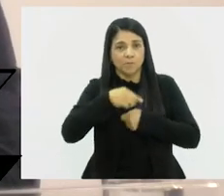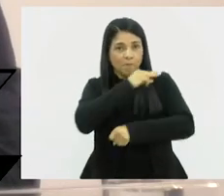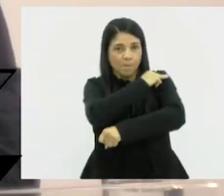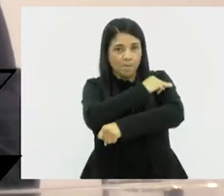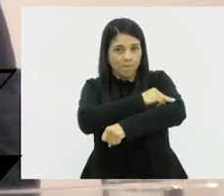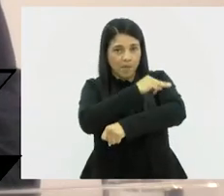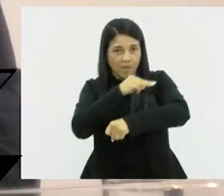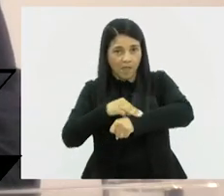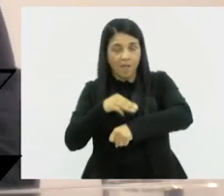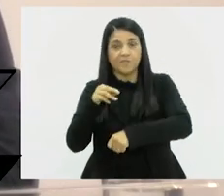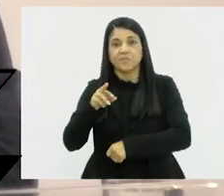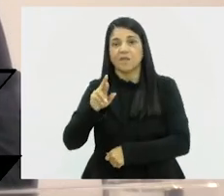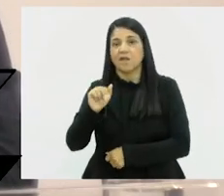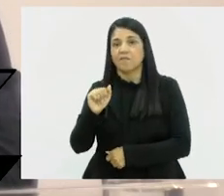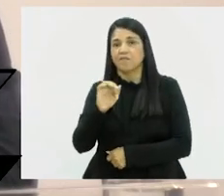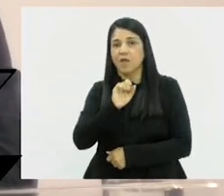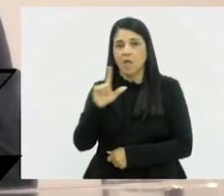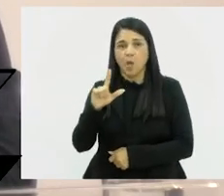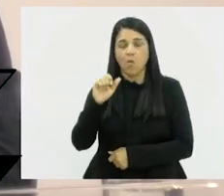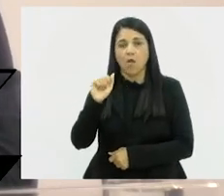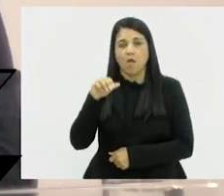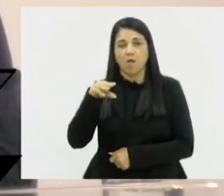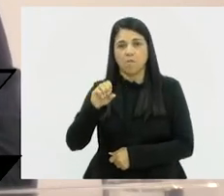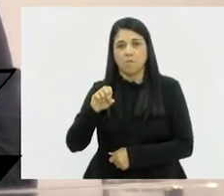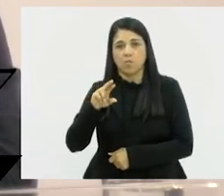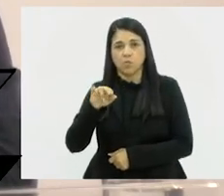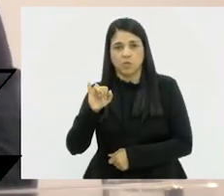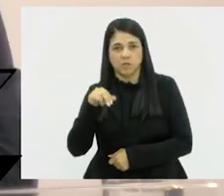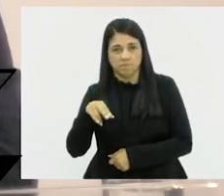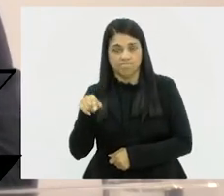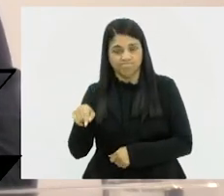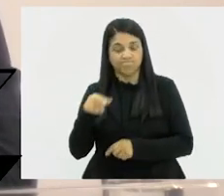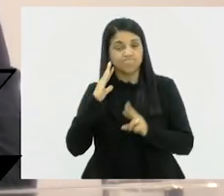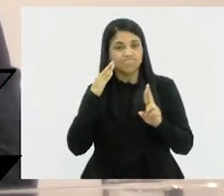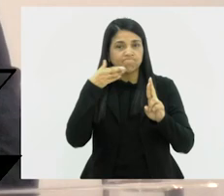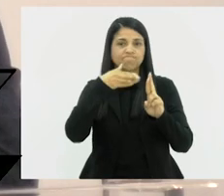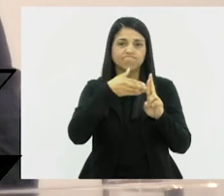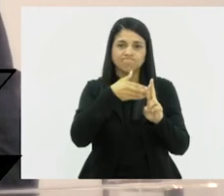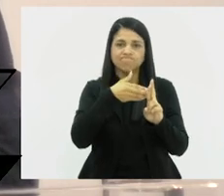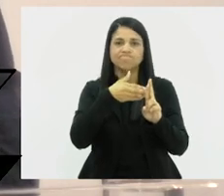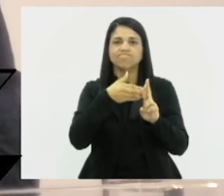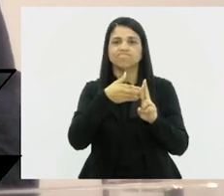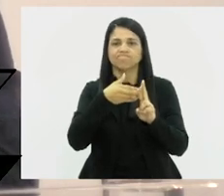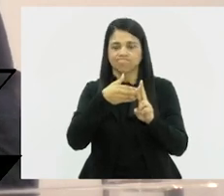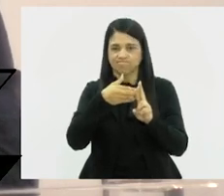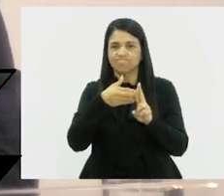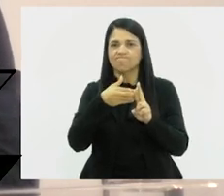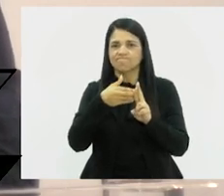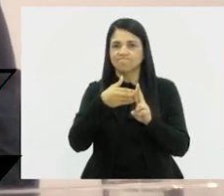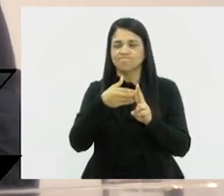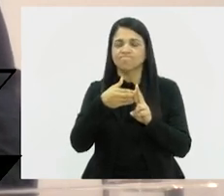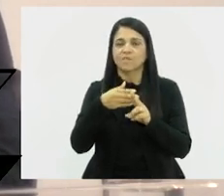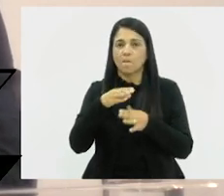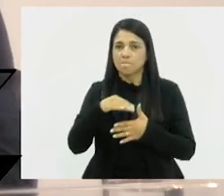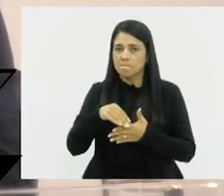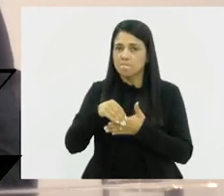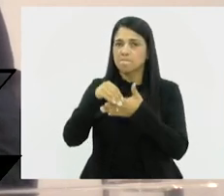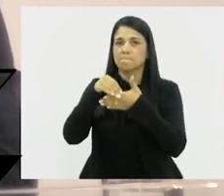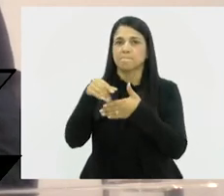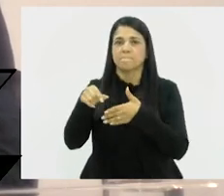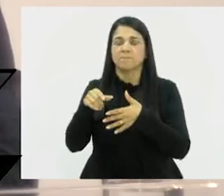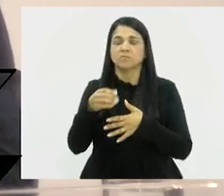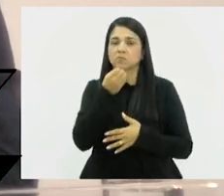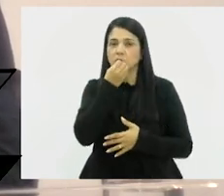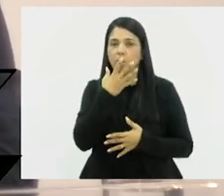Amorim, que era uma referência, um militante nessa questão do bem-estar animal no